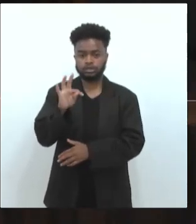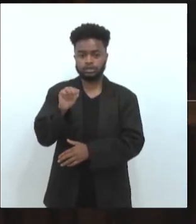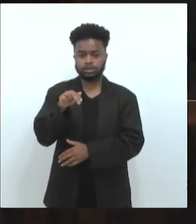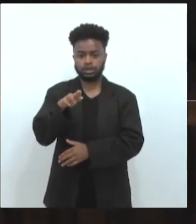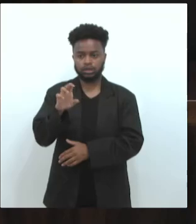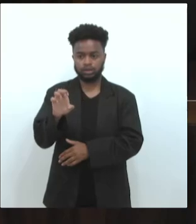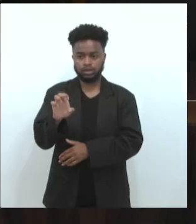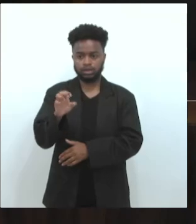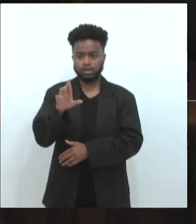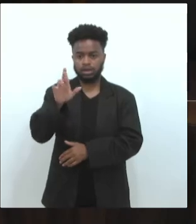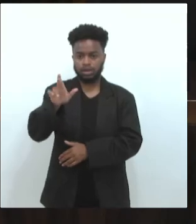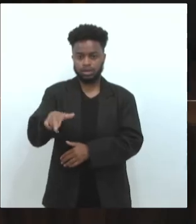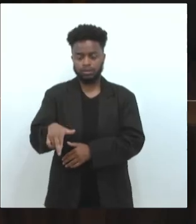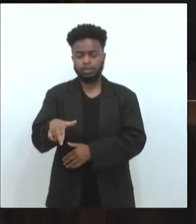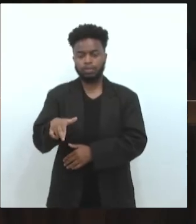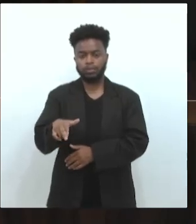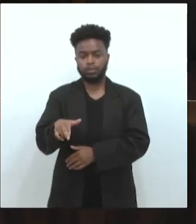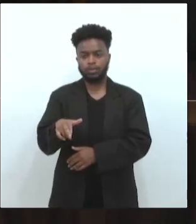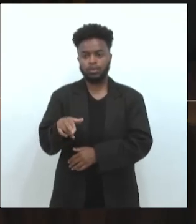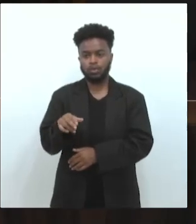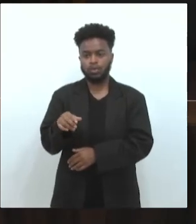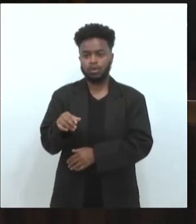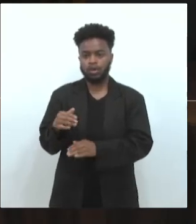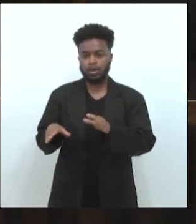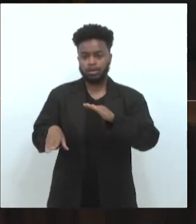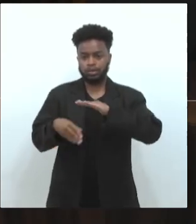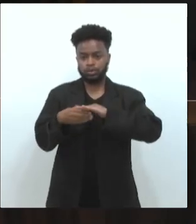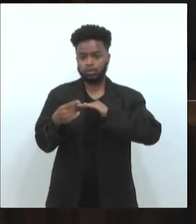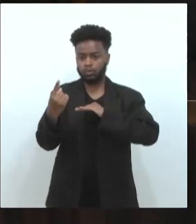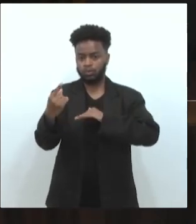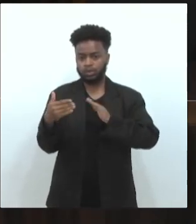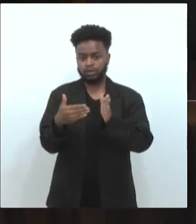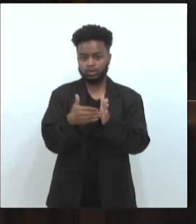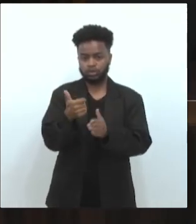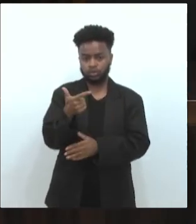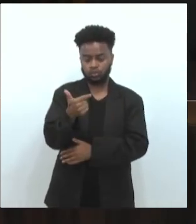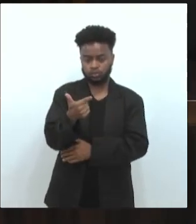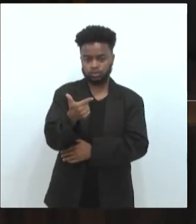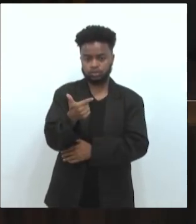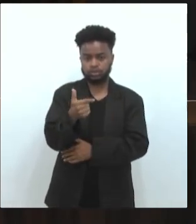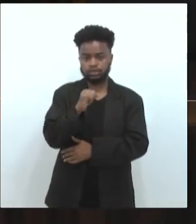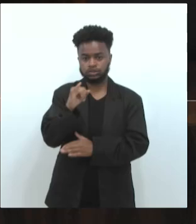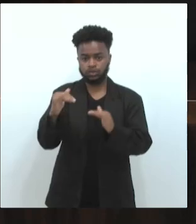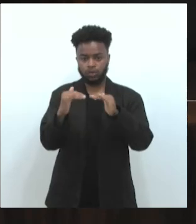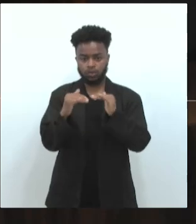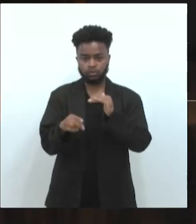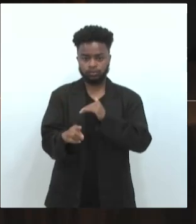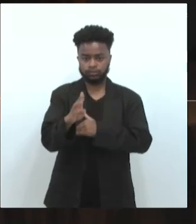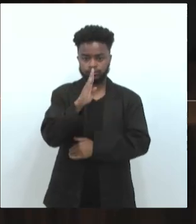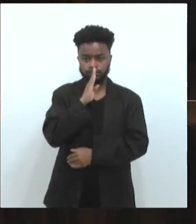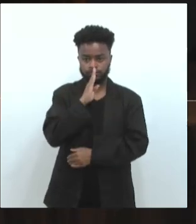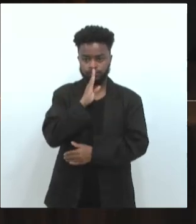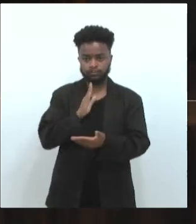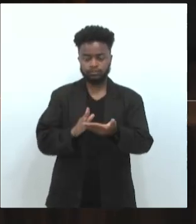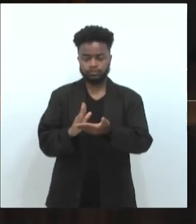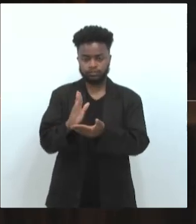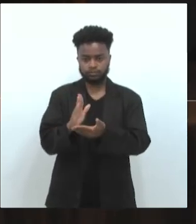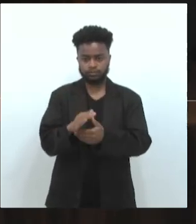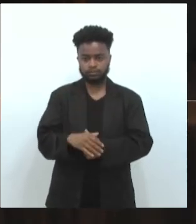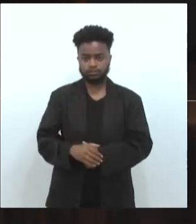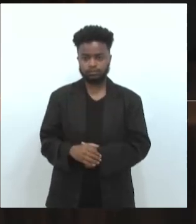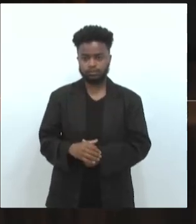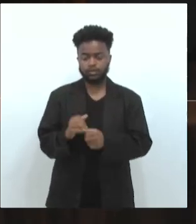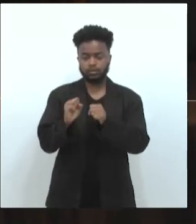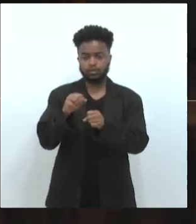para rejeição das emendas de 1 a 12. Os senhores que aprovam, permaneçam como estão. Aprovado.